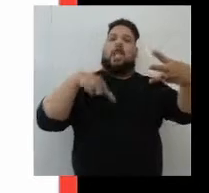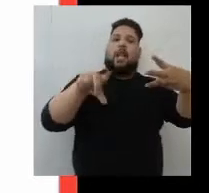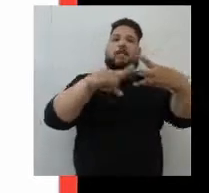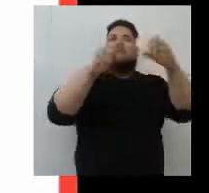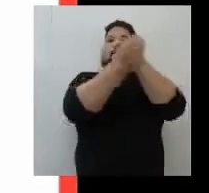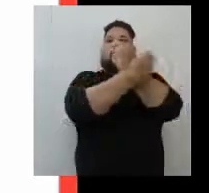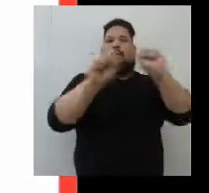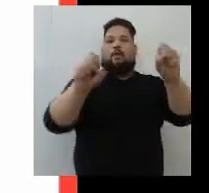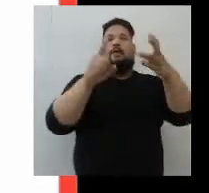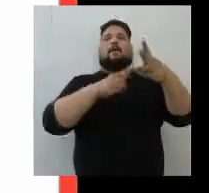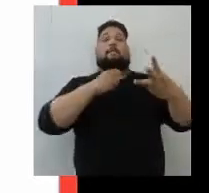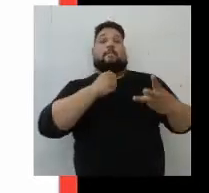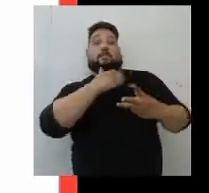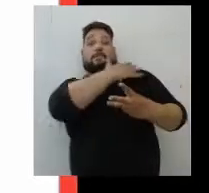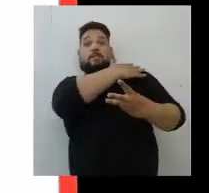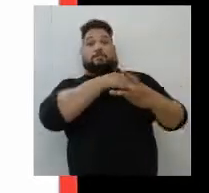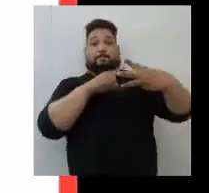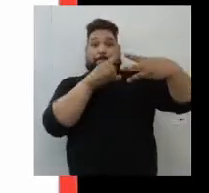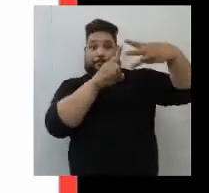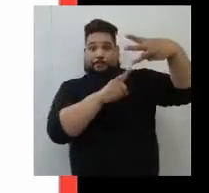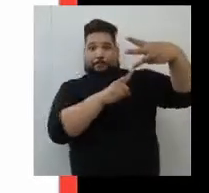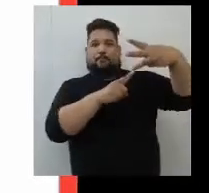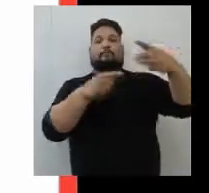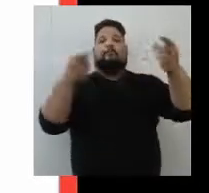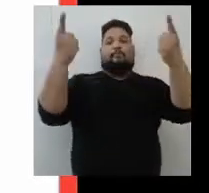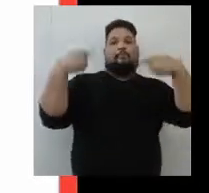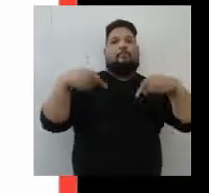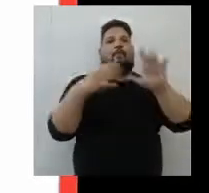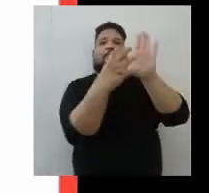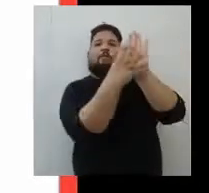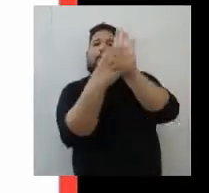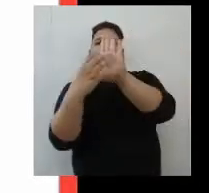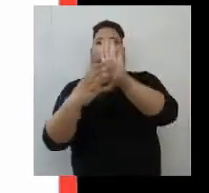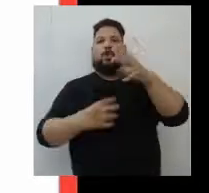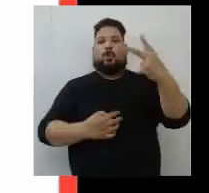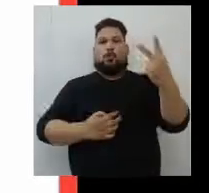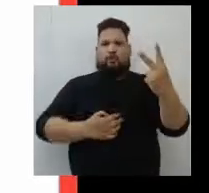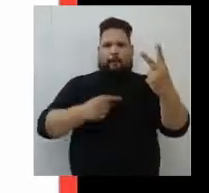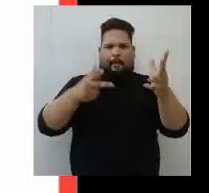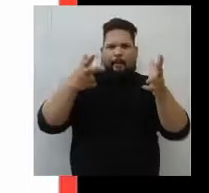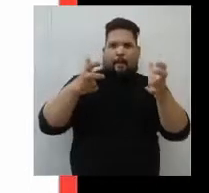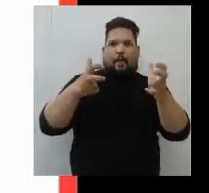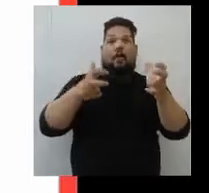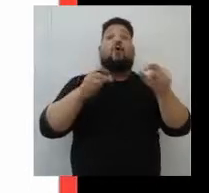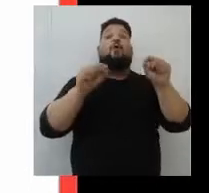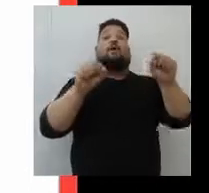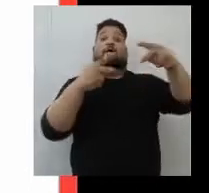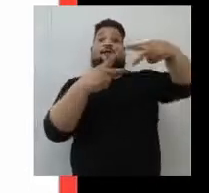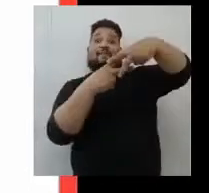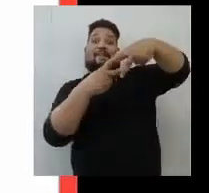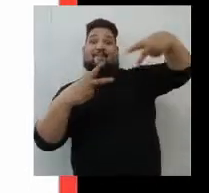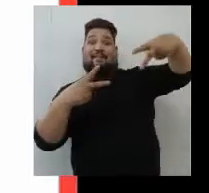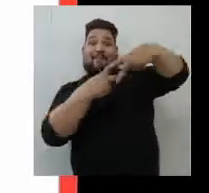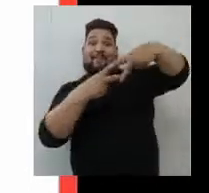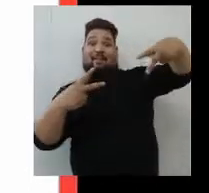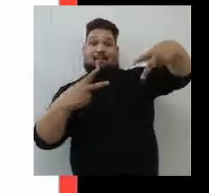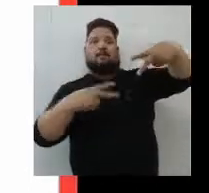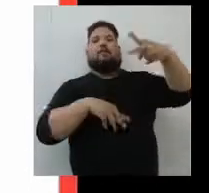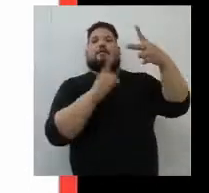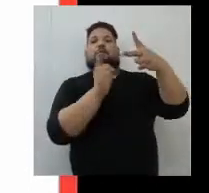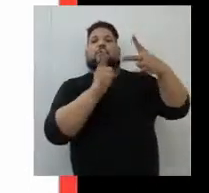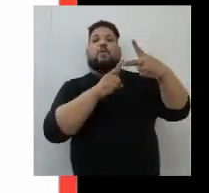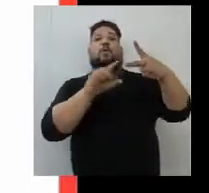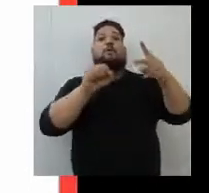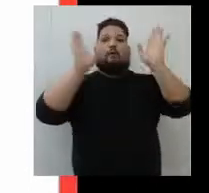questão militar. Logo abaixo você vê 2 símbolos. O símbolo da maçonaria e o símbolo do